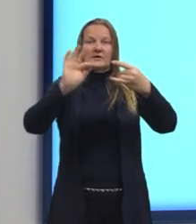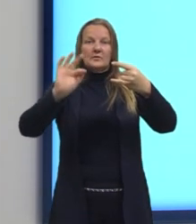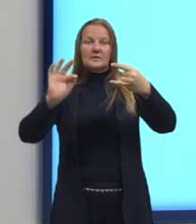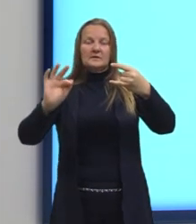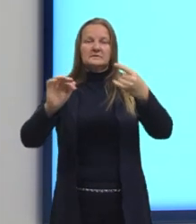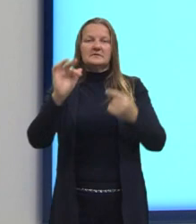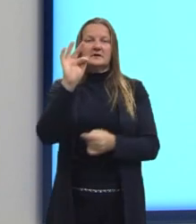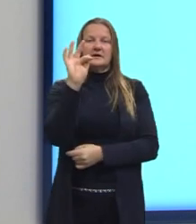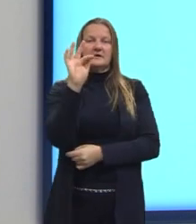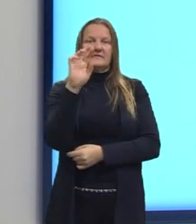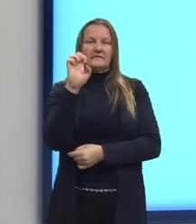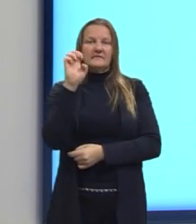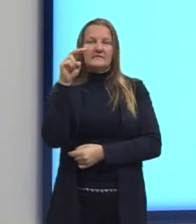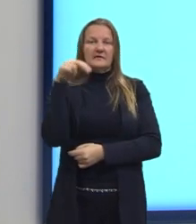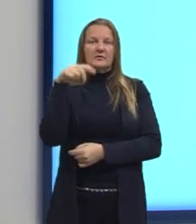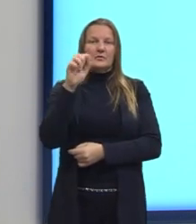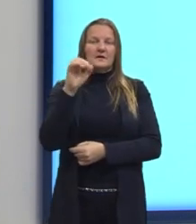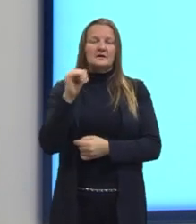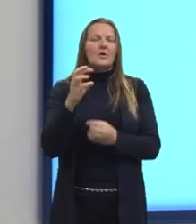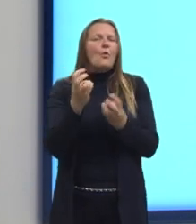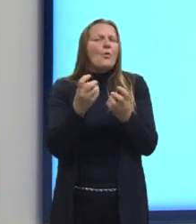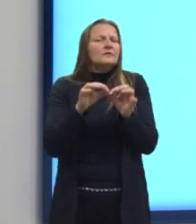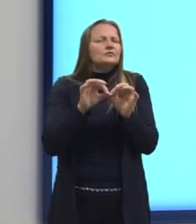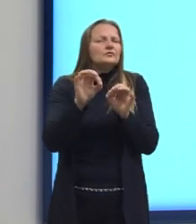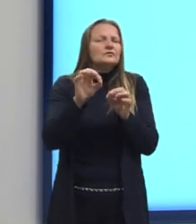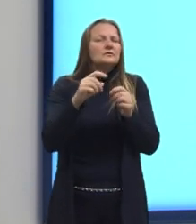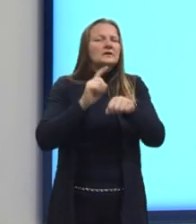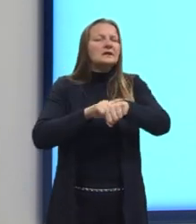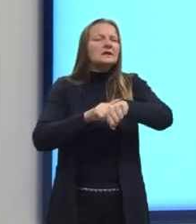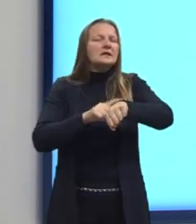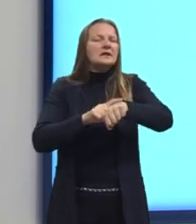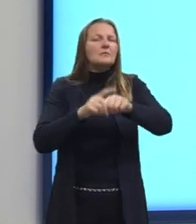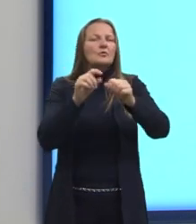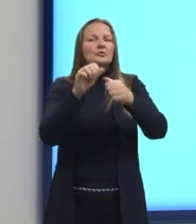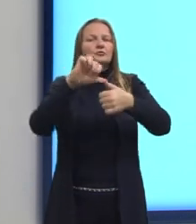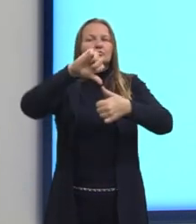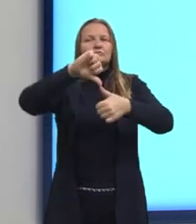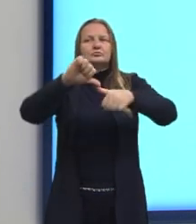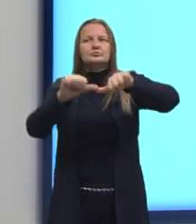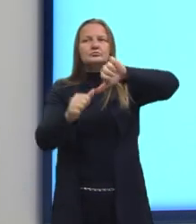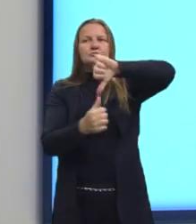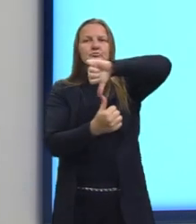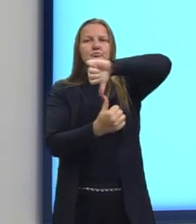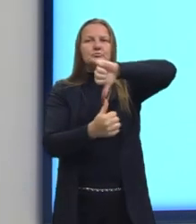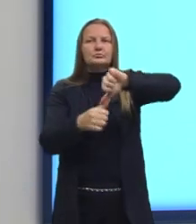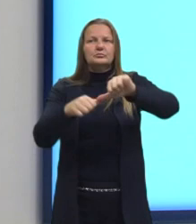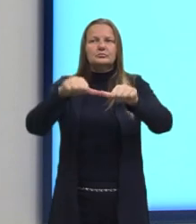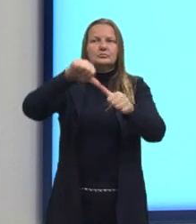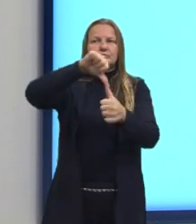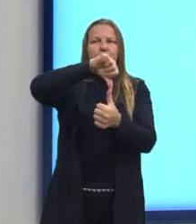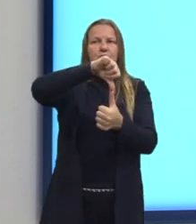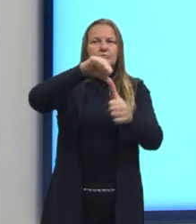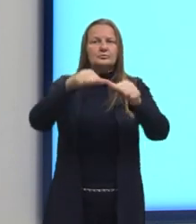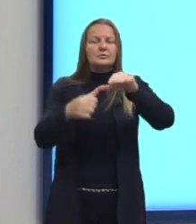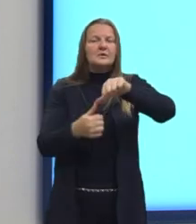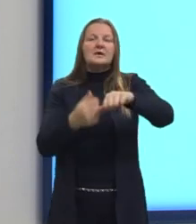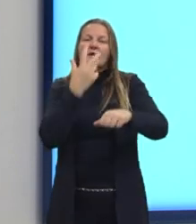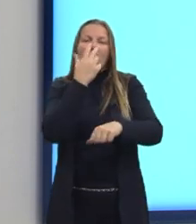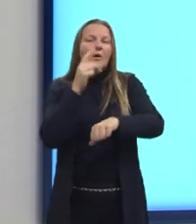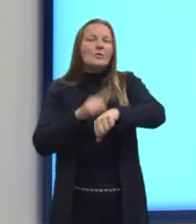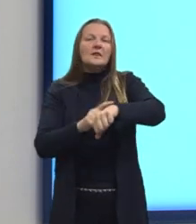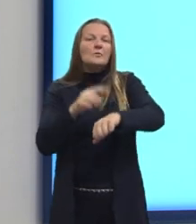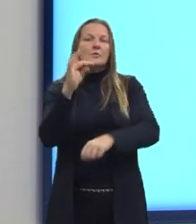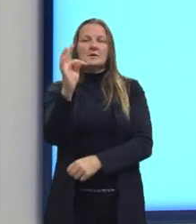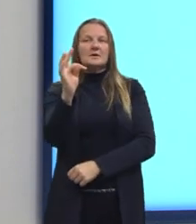caracterizar né quanto tempo a gente leva para fazer uma volta completa tá E é um tempo certo então